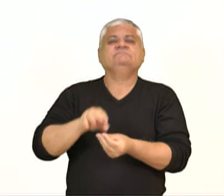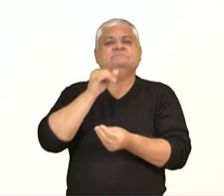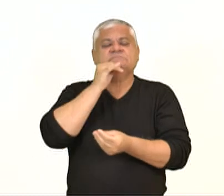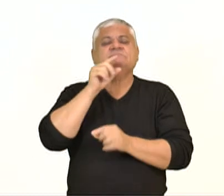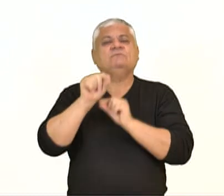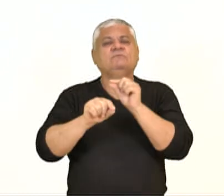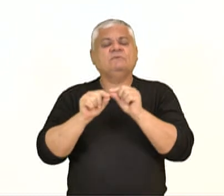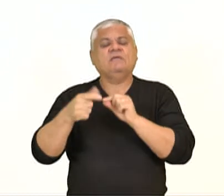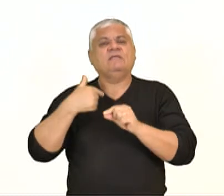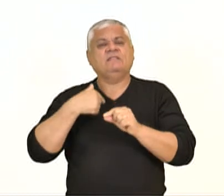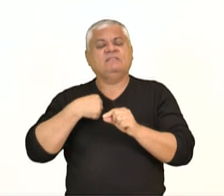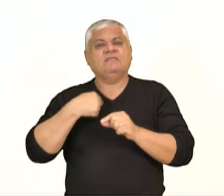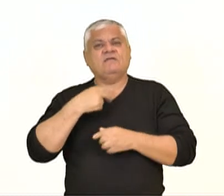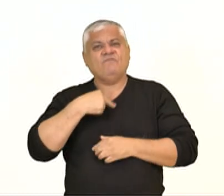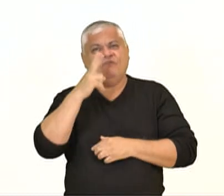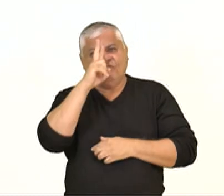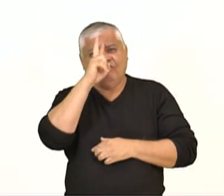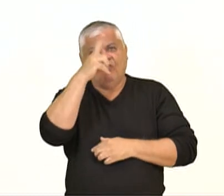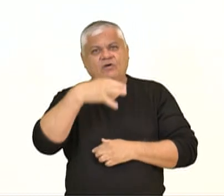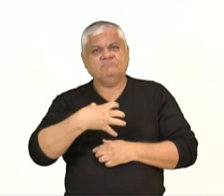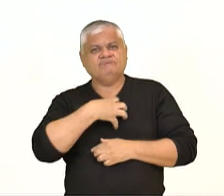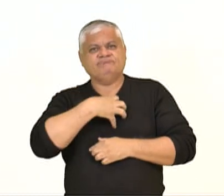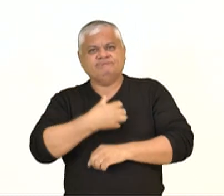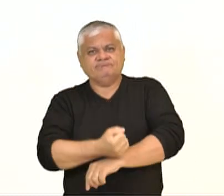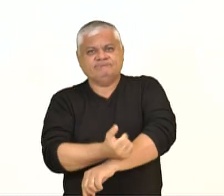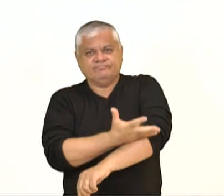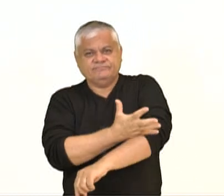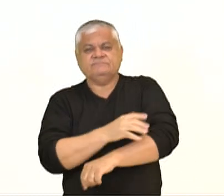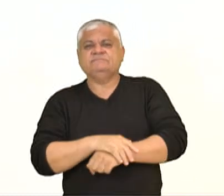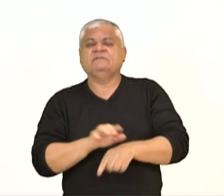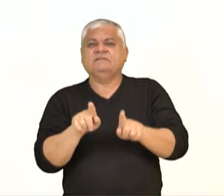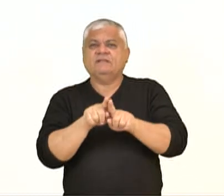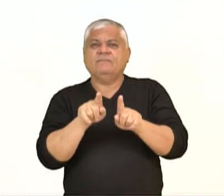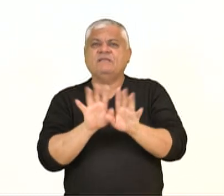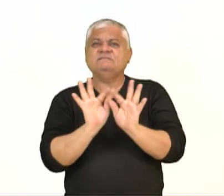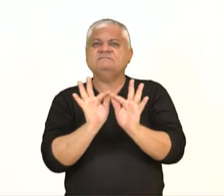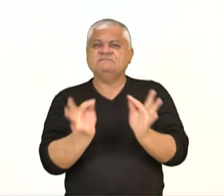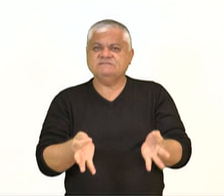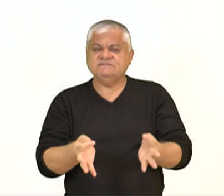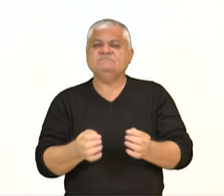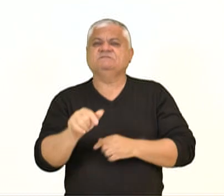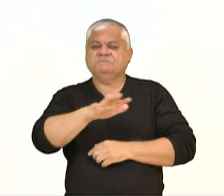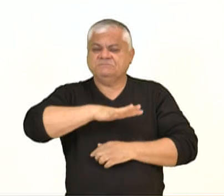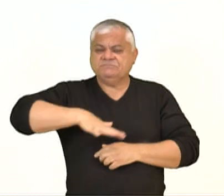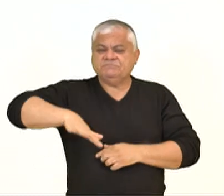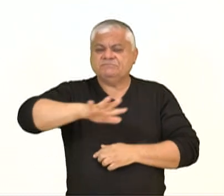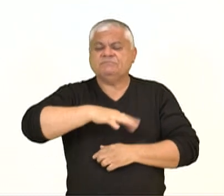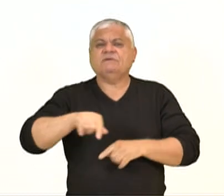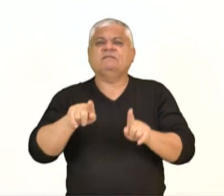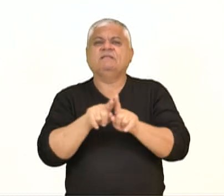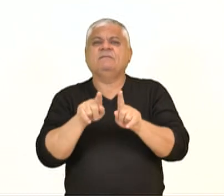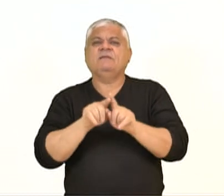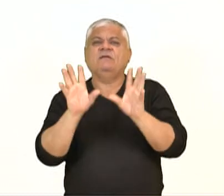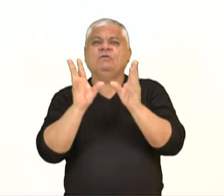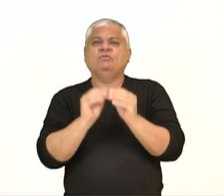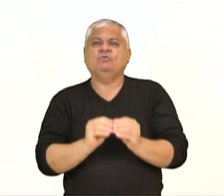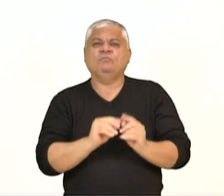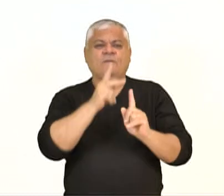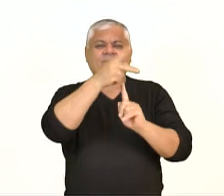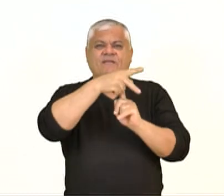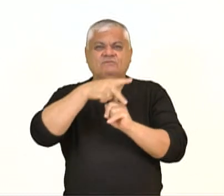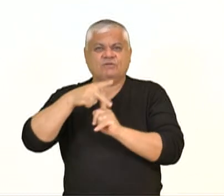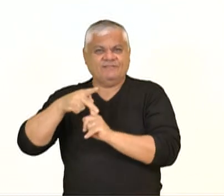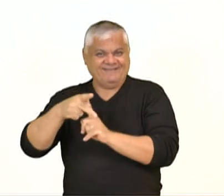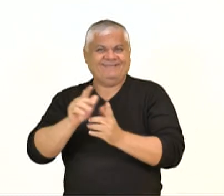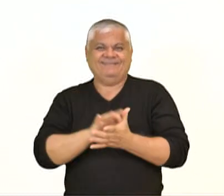caracterizada pela intensidade de seu efeito único, pela singularidade do seu enredo e pelo reduzido núcleo